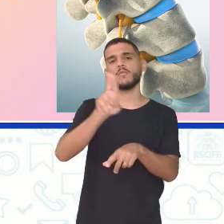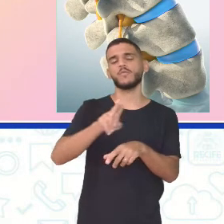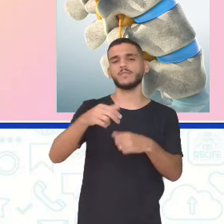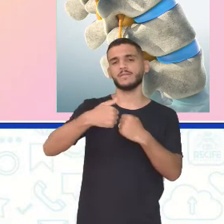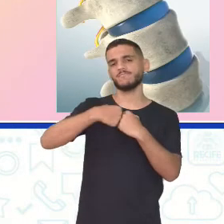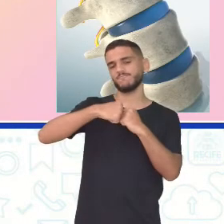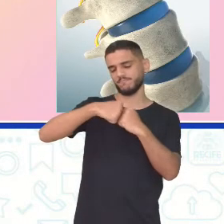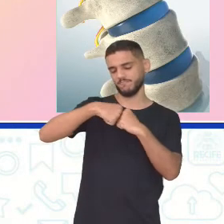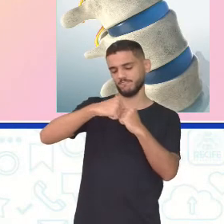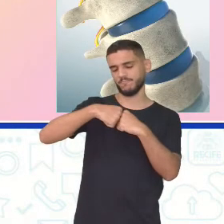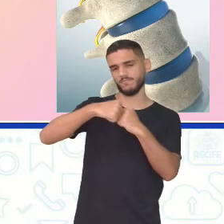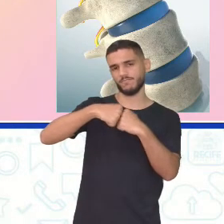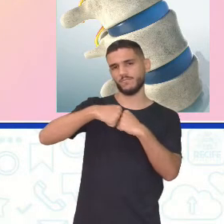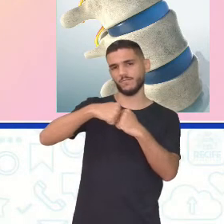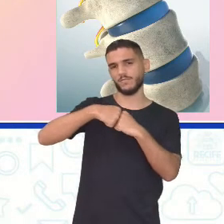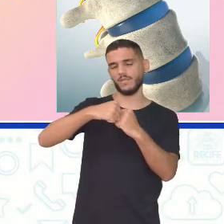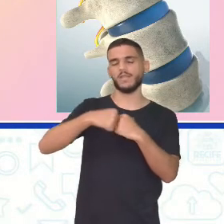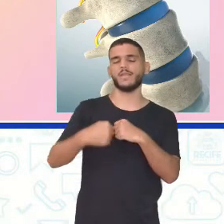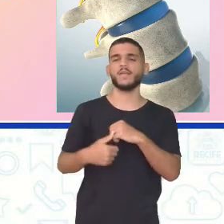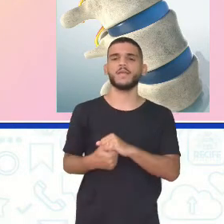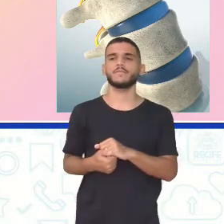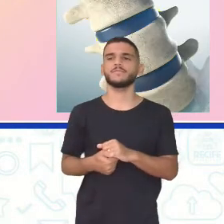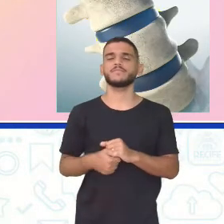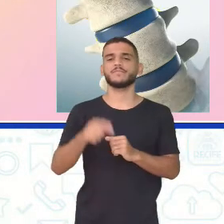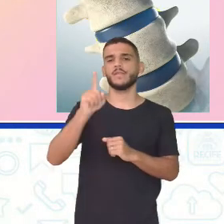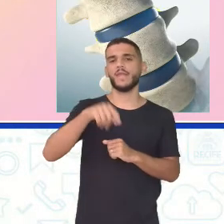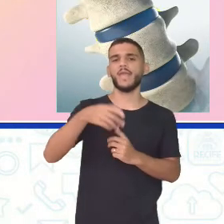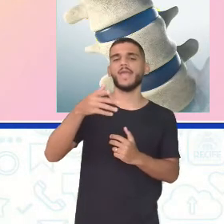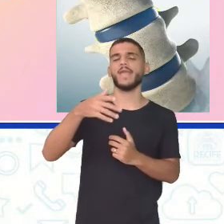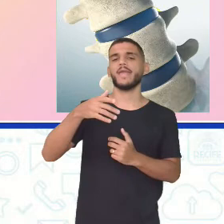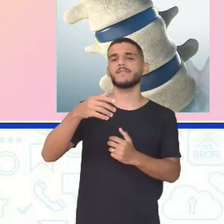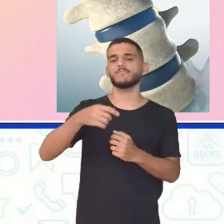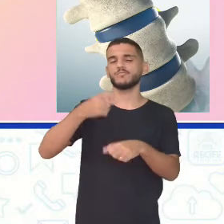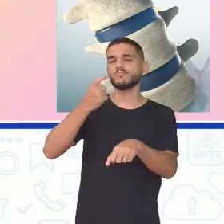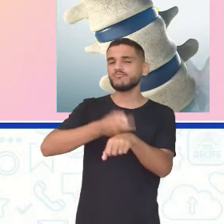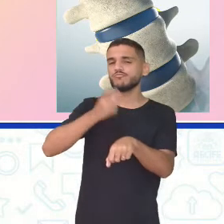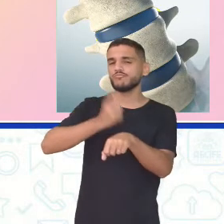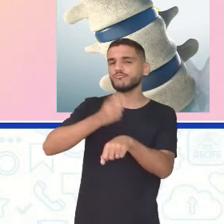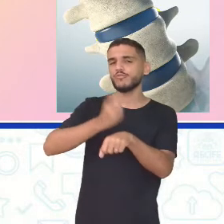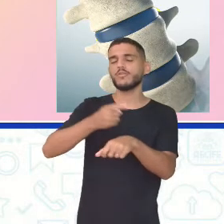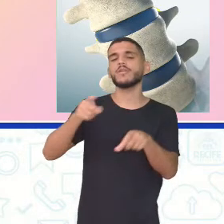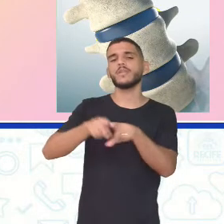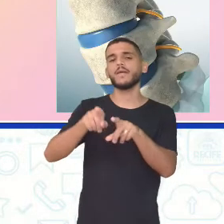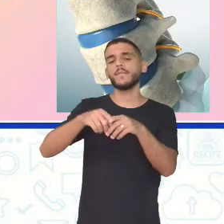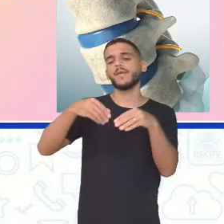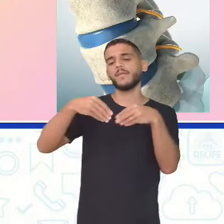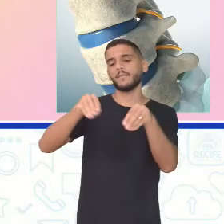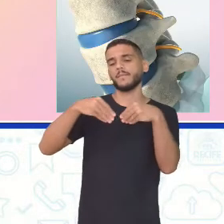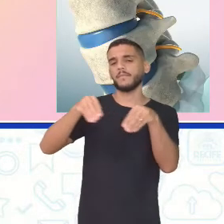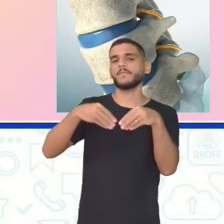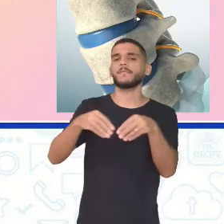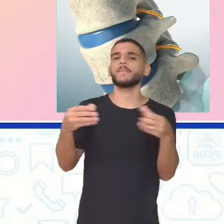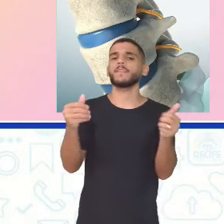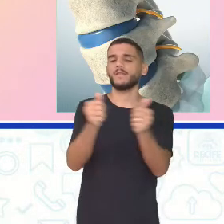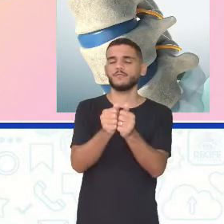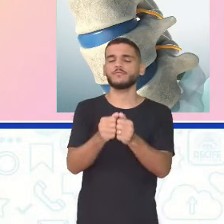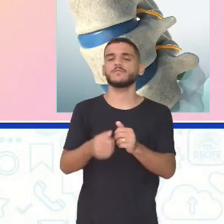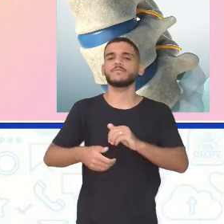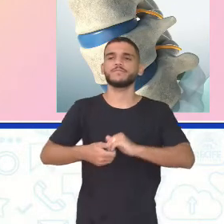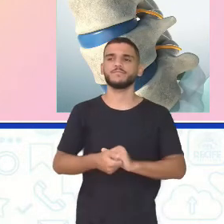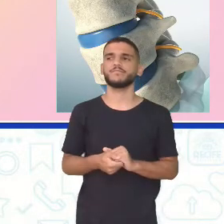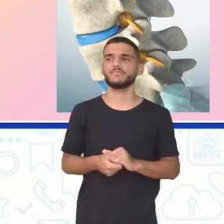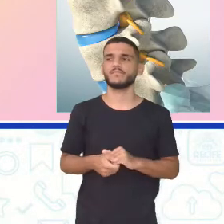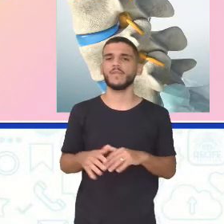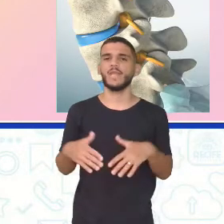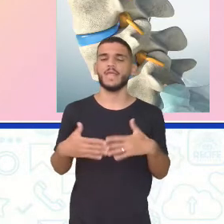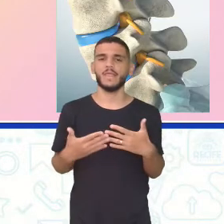tipo de tecido conjuntivo que se destaca por ser rígido e ele é mais flexível. Outra curiosidade é que esse tecido não é